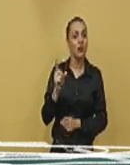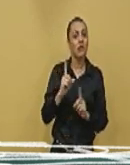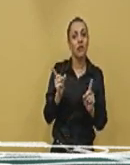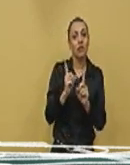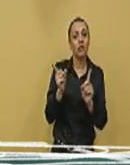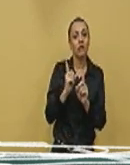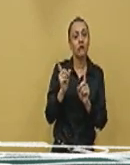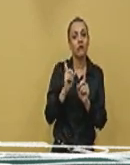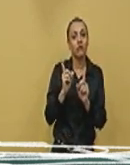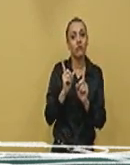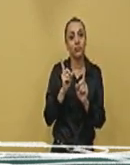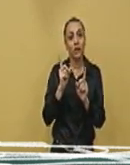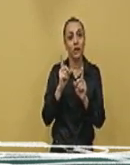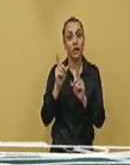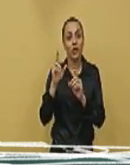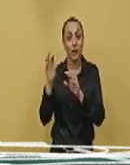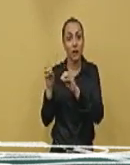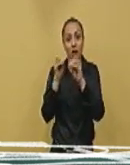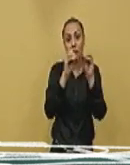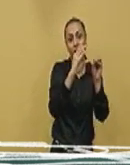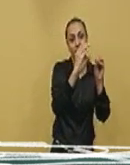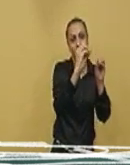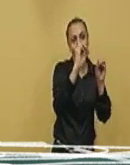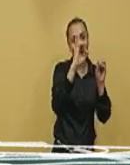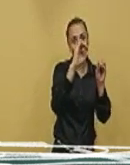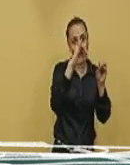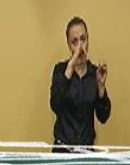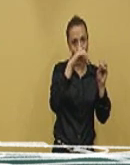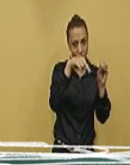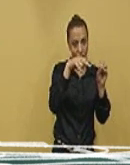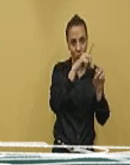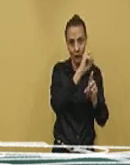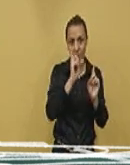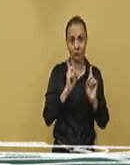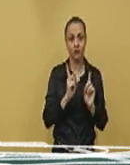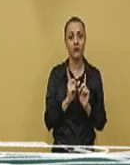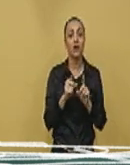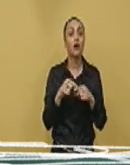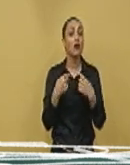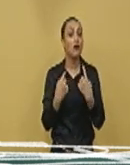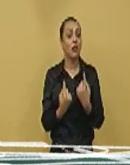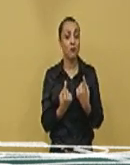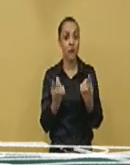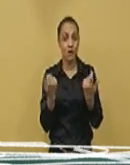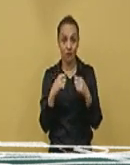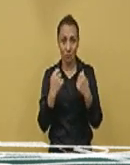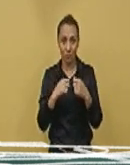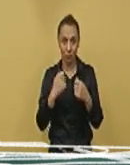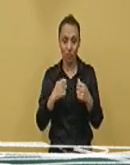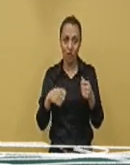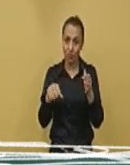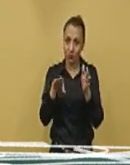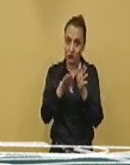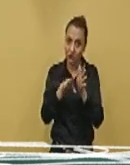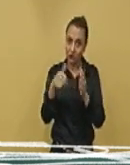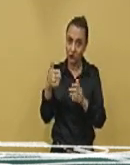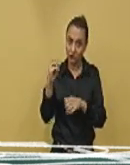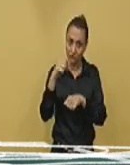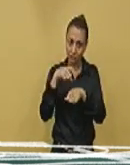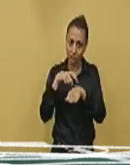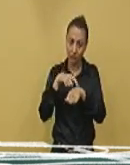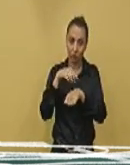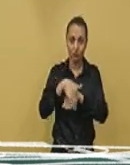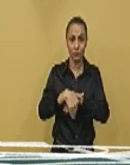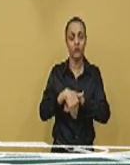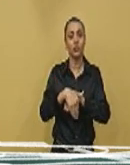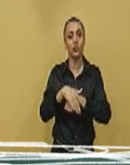vai voltar a Coim para lá, tá? Mas que esteja atendendo até as 10 horas da noite, né? Que vai